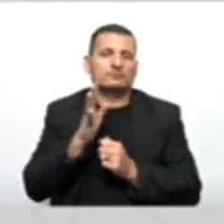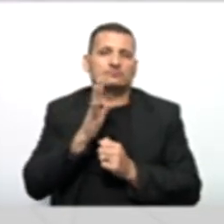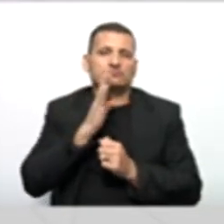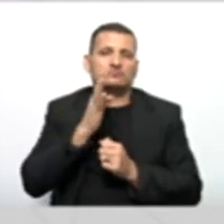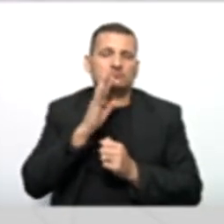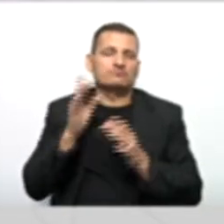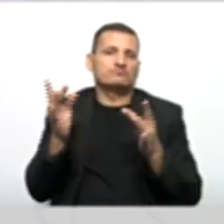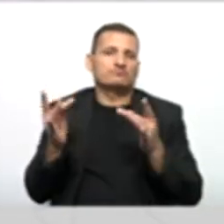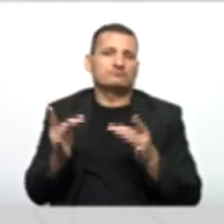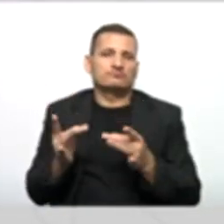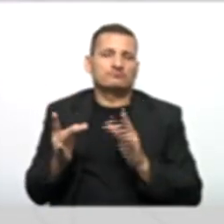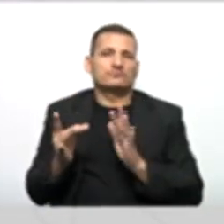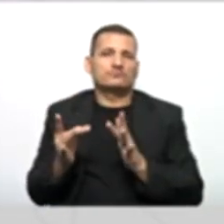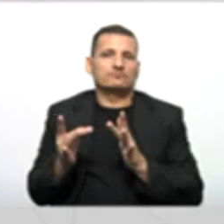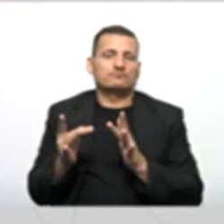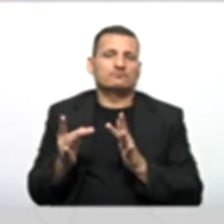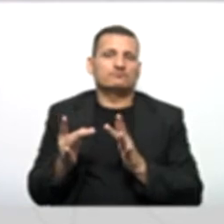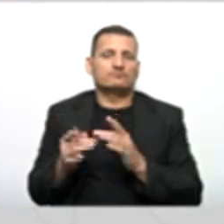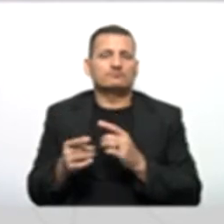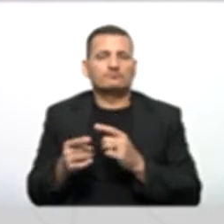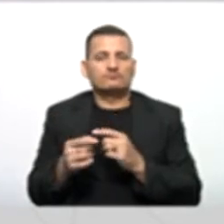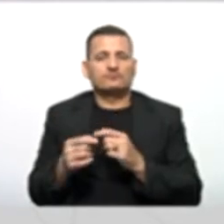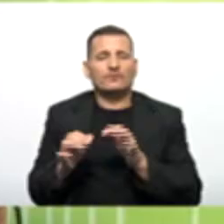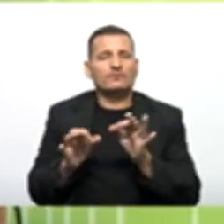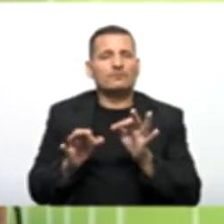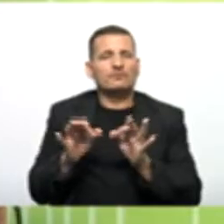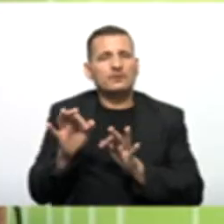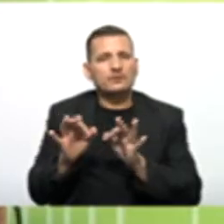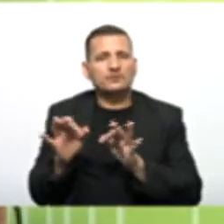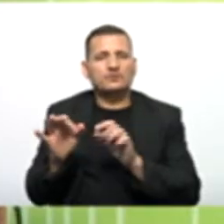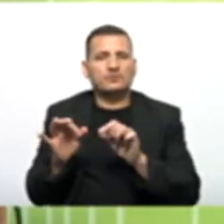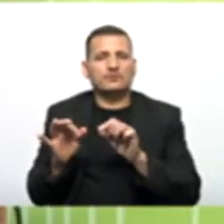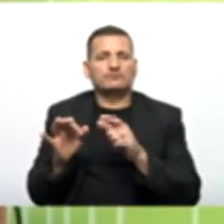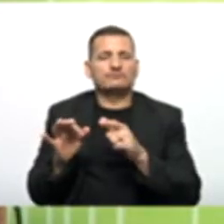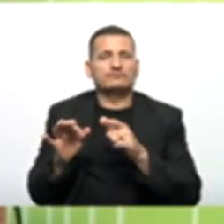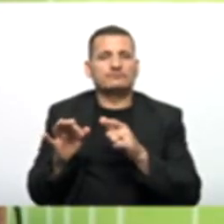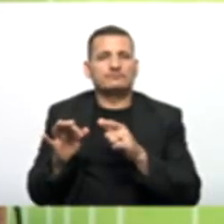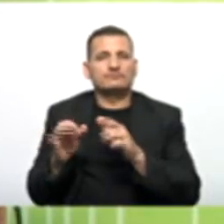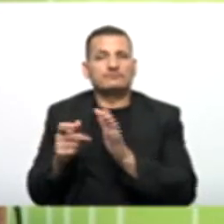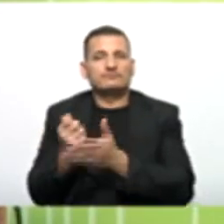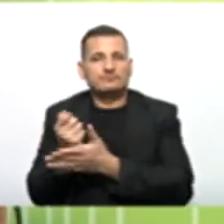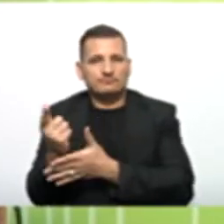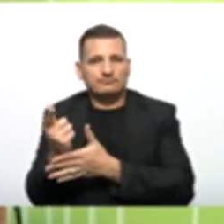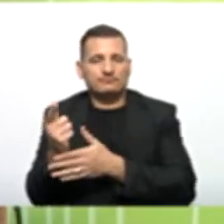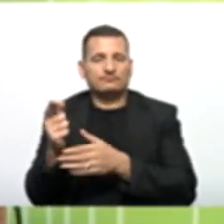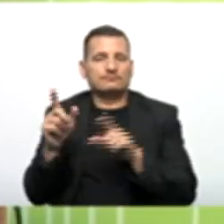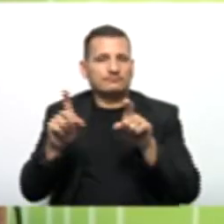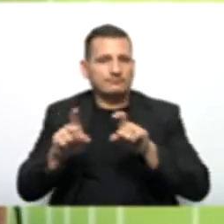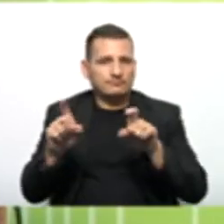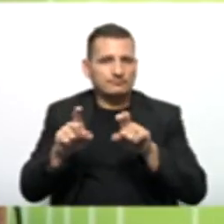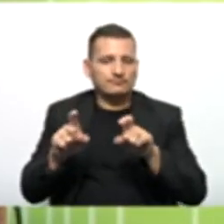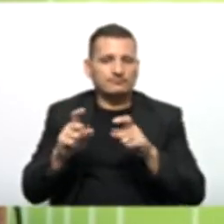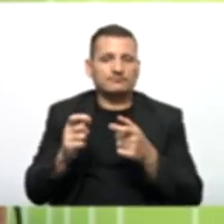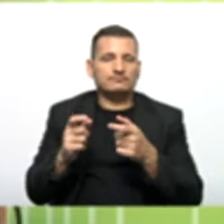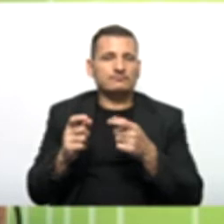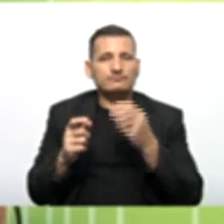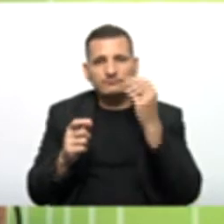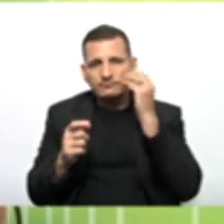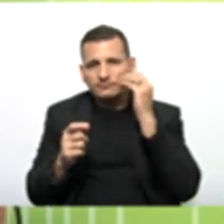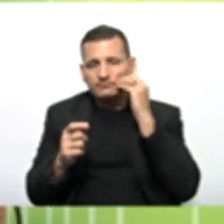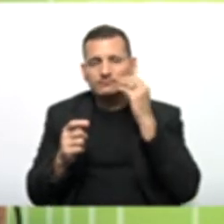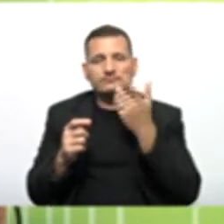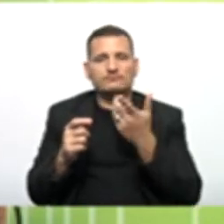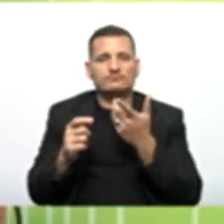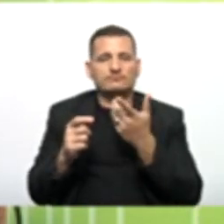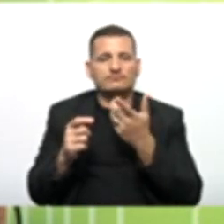estar acontecendo, certo? Então, eu vou planejar a aquisição de um microcomputador lá para a minha cooperativa. Eu vou planejar, vou ver